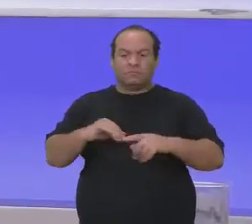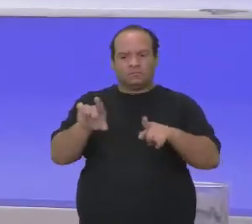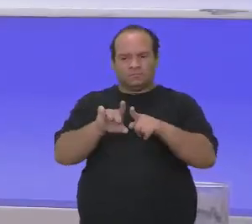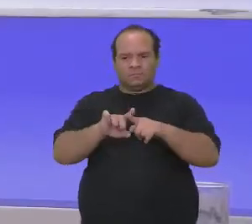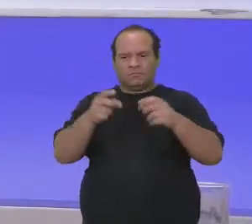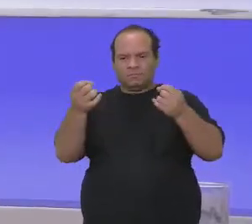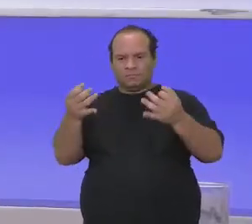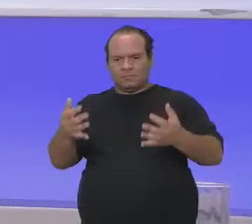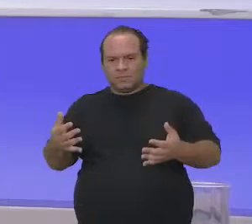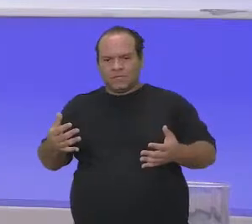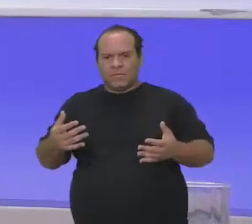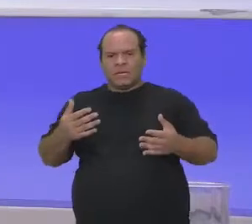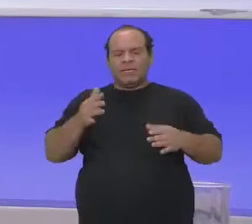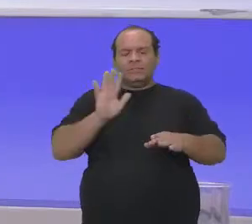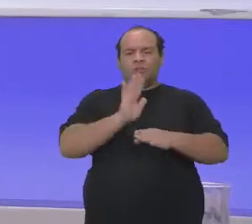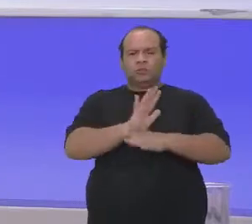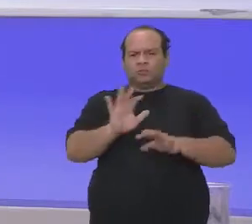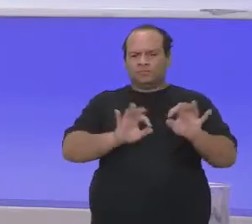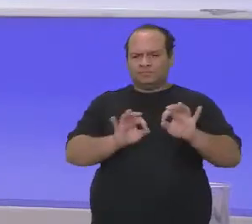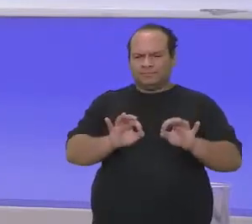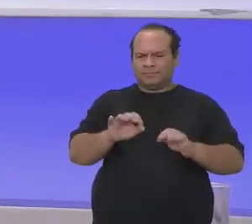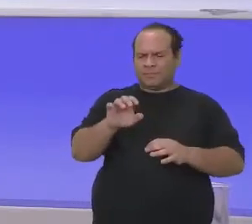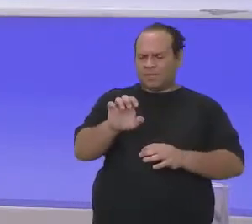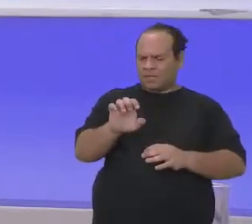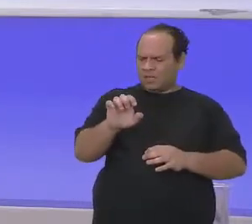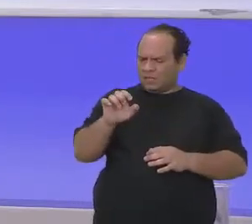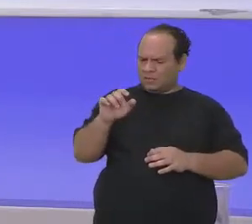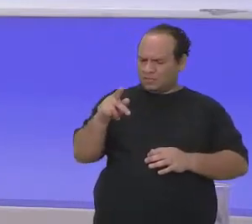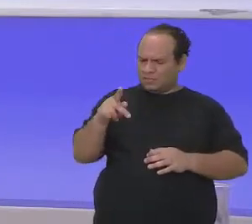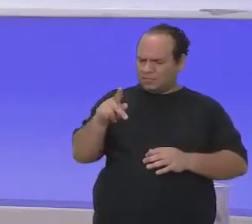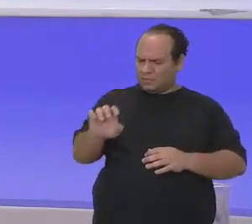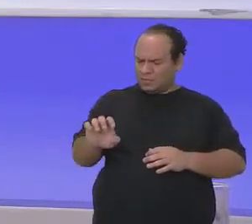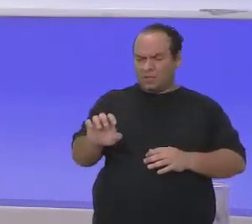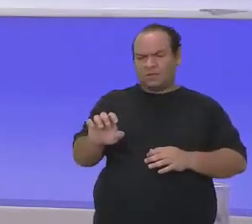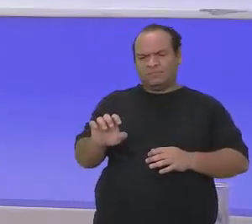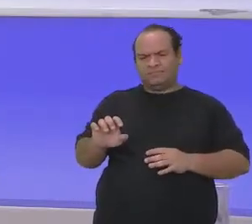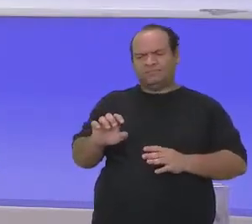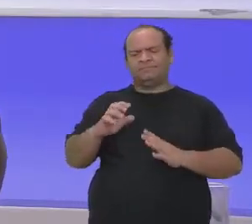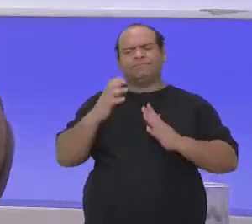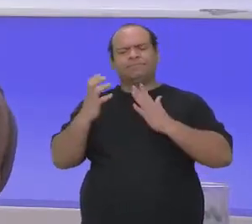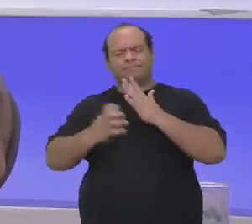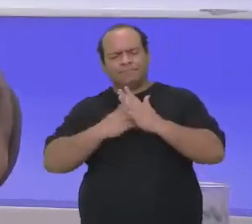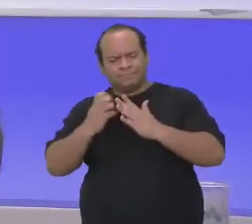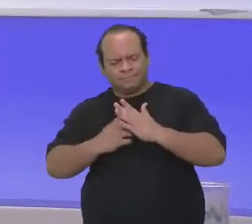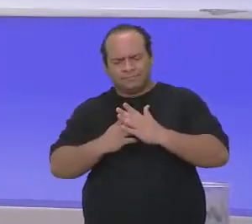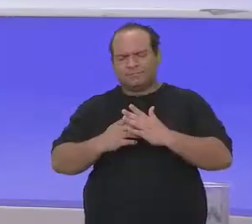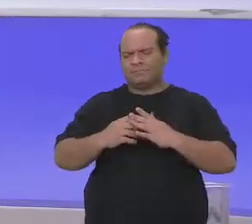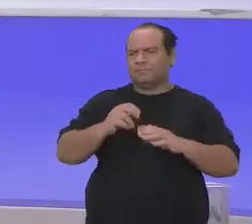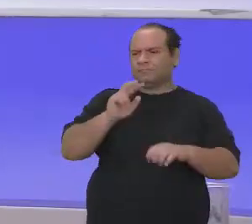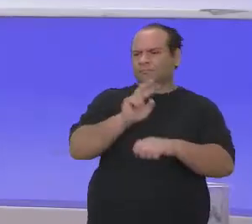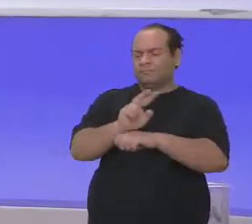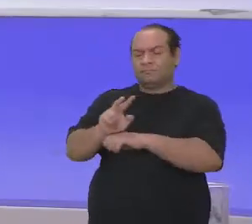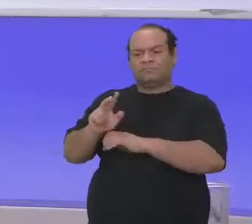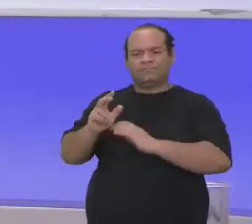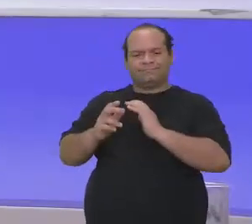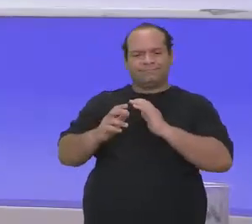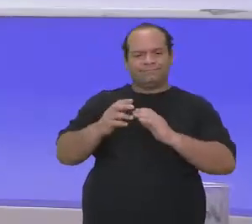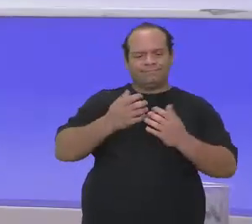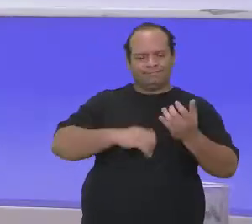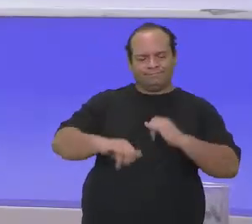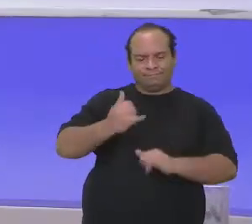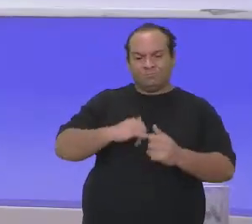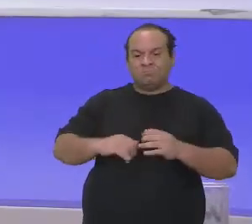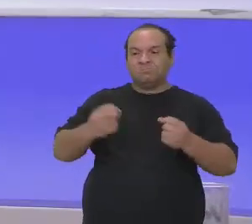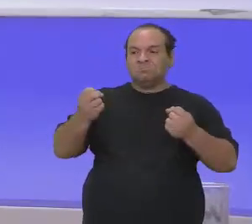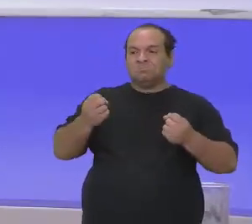Vale destacar que no EPE, Empresa de Pesquisa de Energia, no Plano Nacional, eles também falam sobre a transição